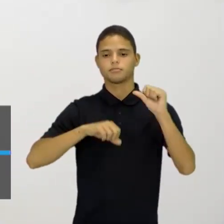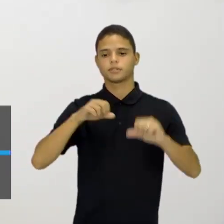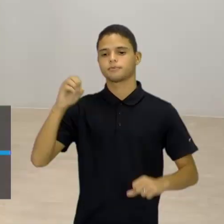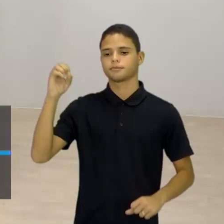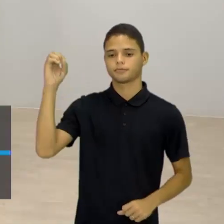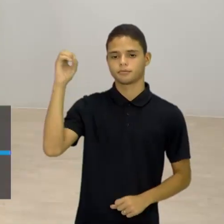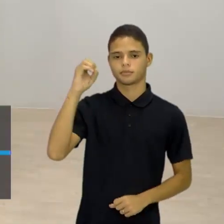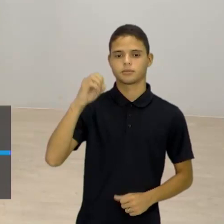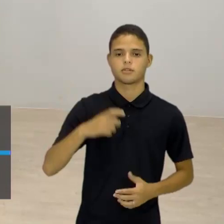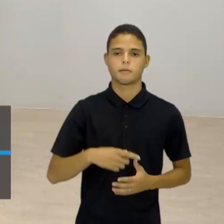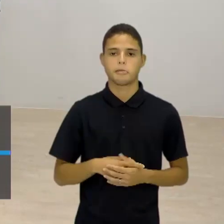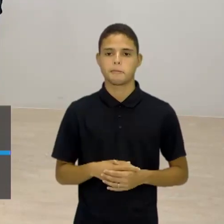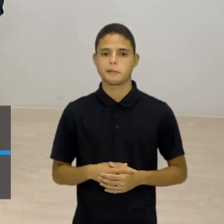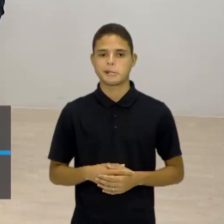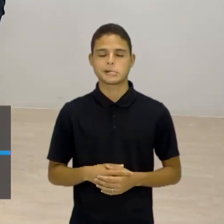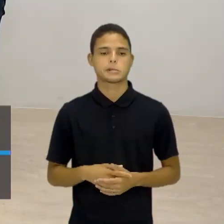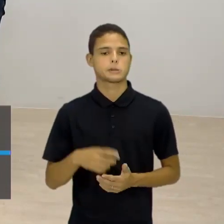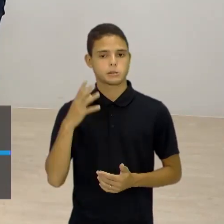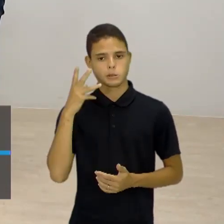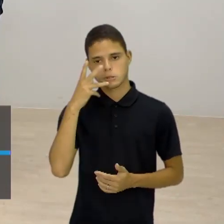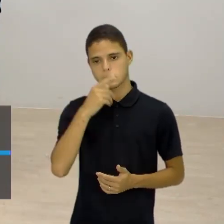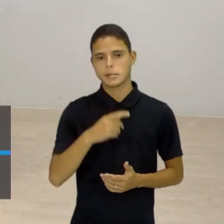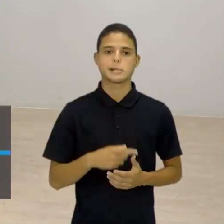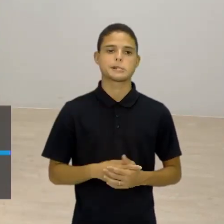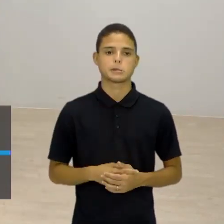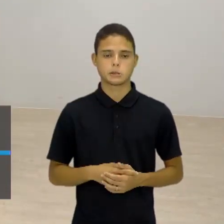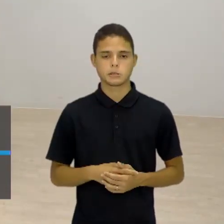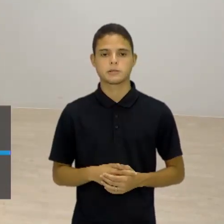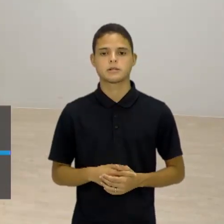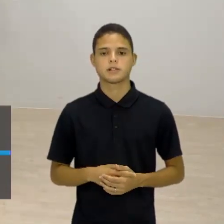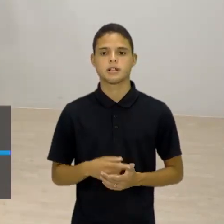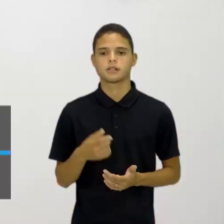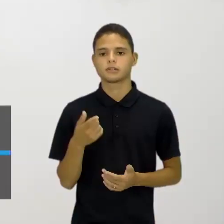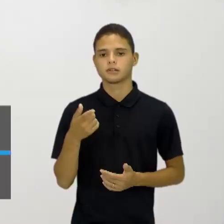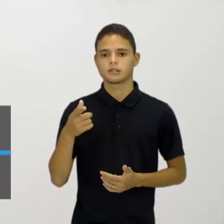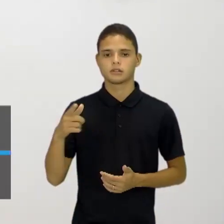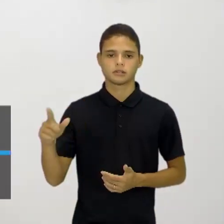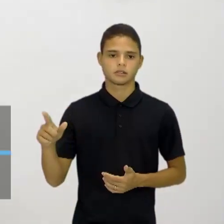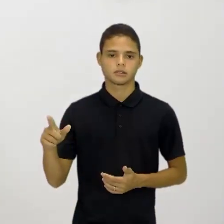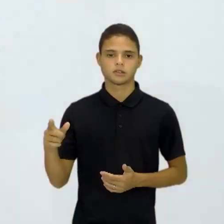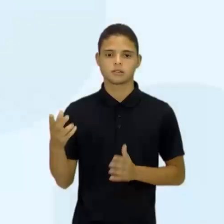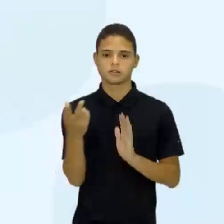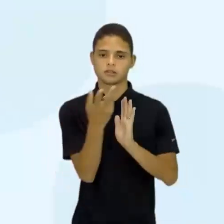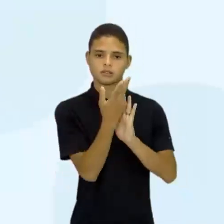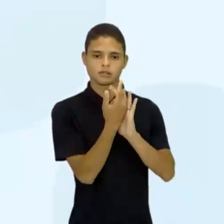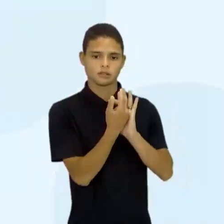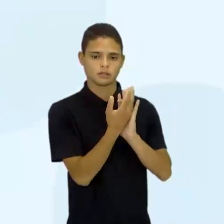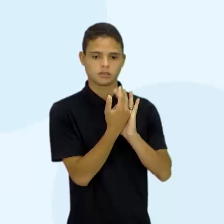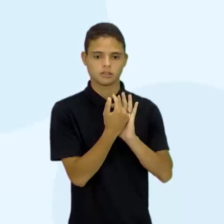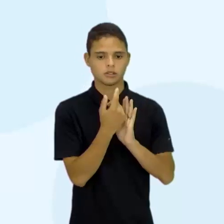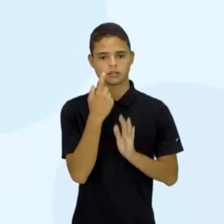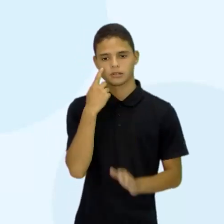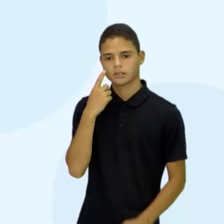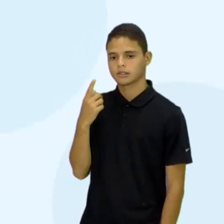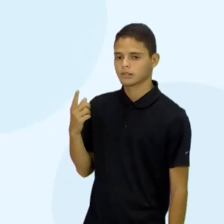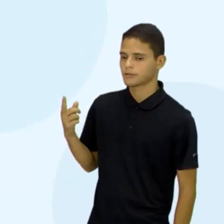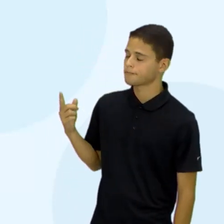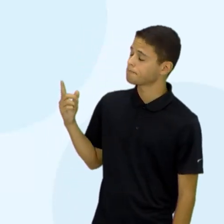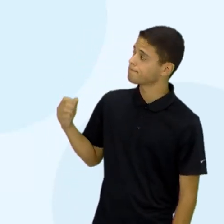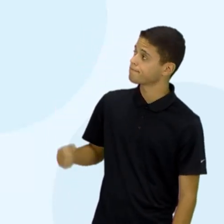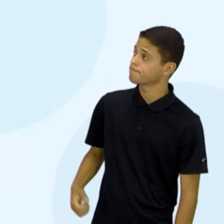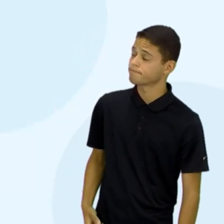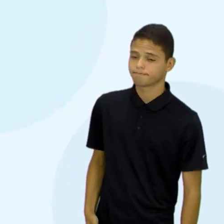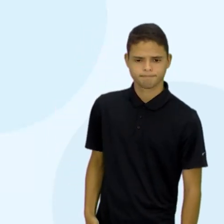bacana Professor muito bonito bonito é fico próximo imagem né Olha aí o nascer da lua lá